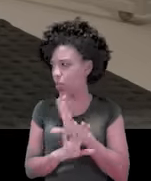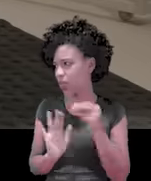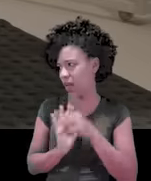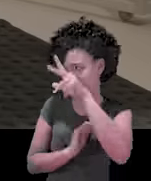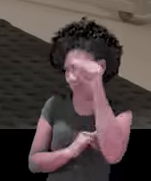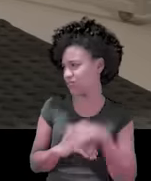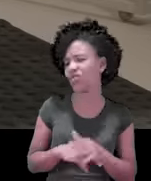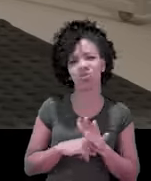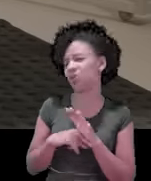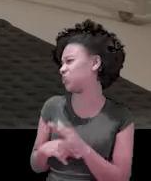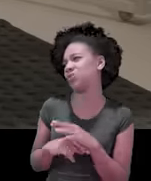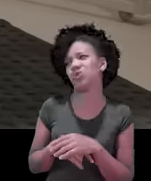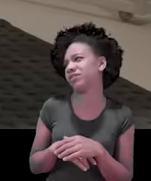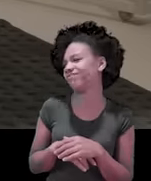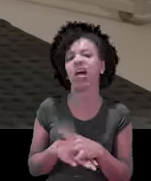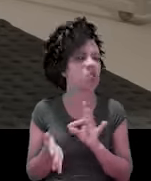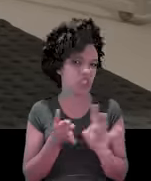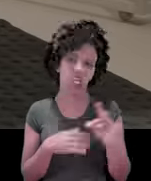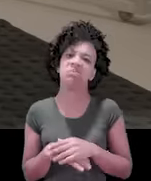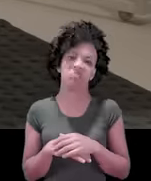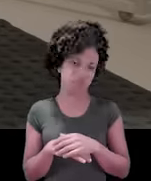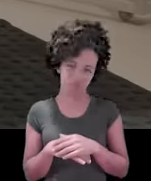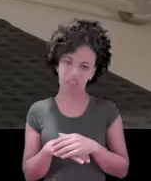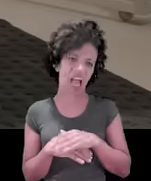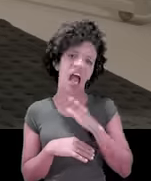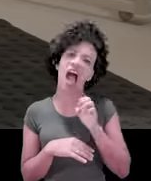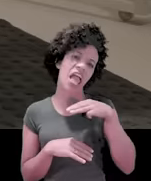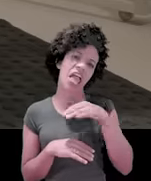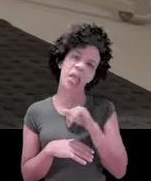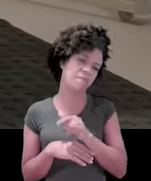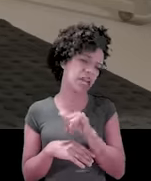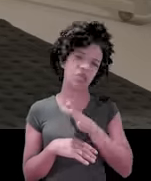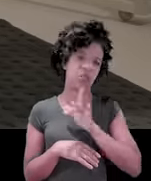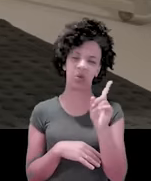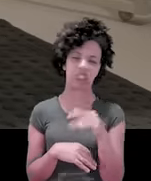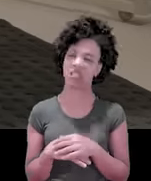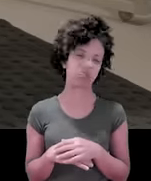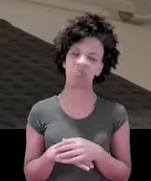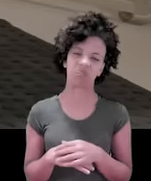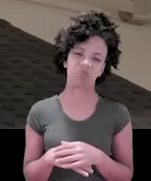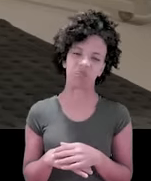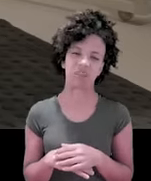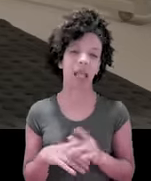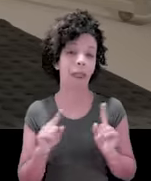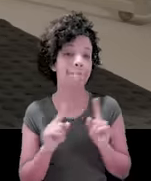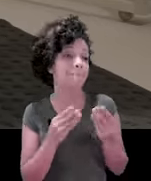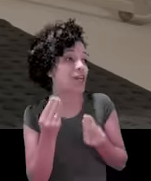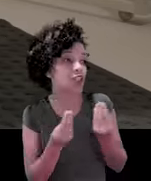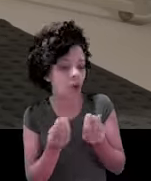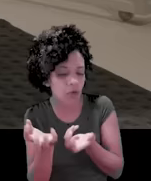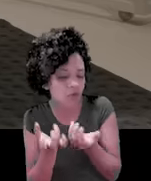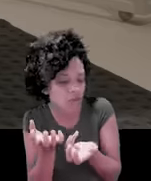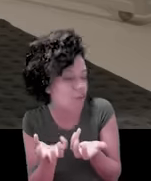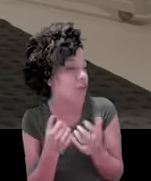Amazônia não Amazônia não ajuda se ainda é o de Aracaju não é tiver gostando porque a nossa maneira negócio e aí é só que